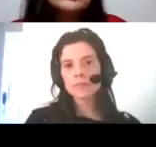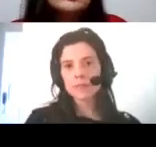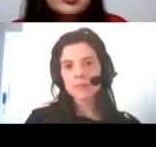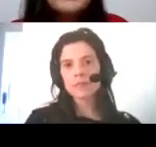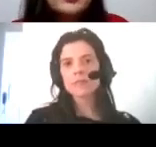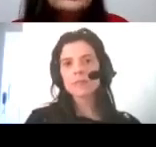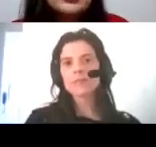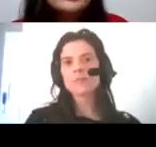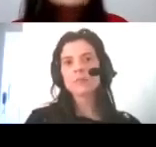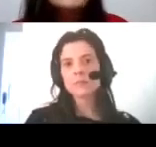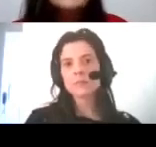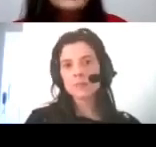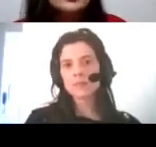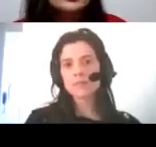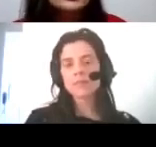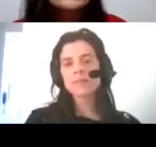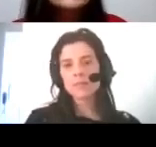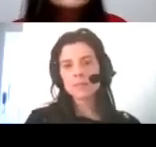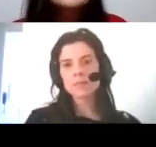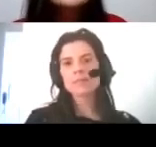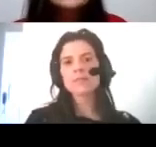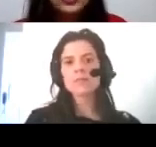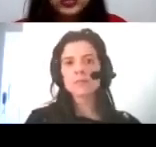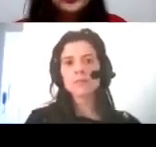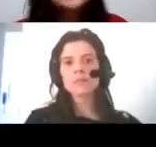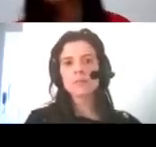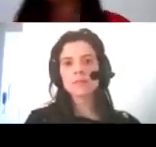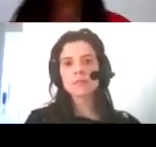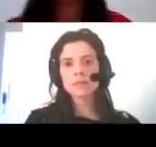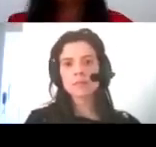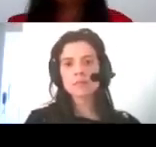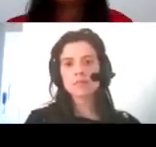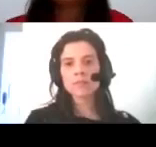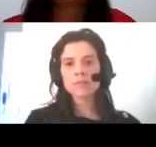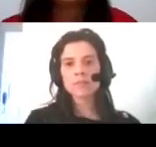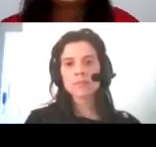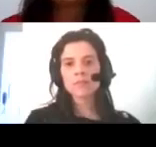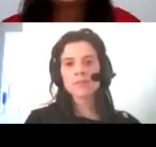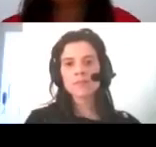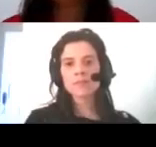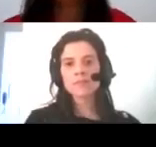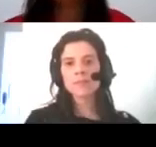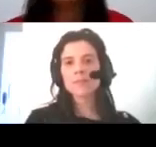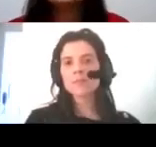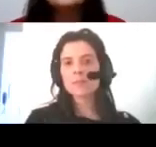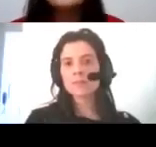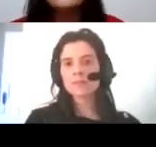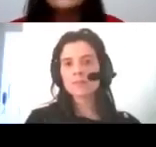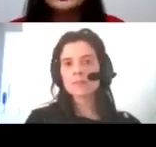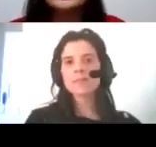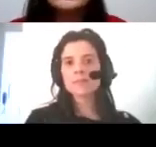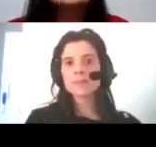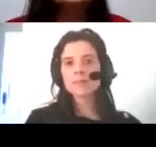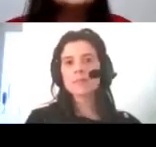nosso trabalho de lado é a ética, né? Então, a gente sempre costuma dizer que a ética é aquilo que norteia a nossa